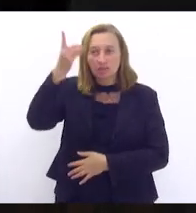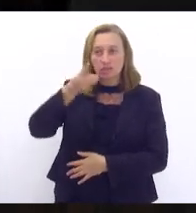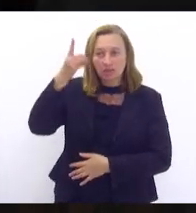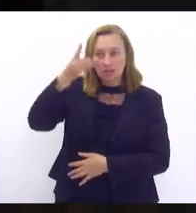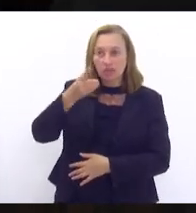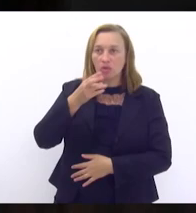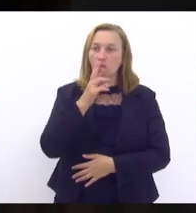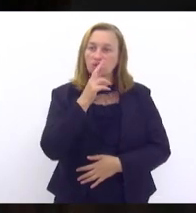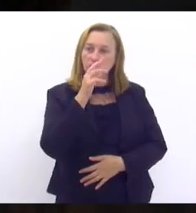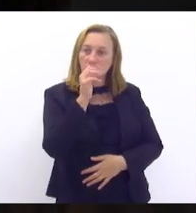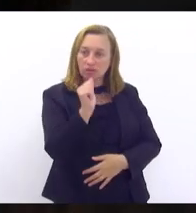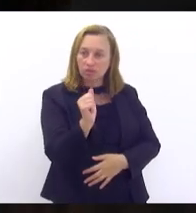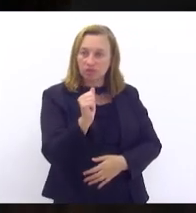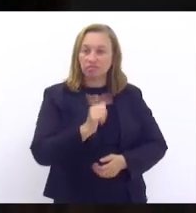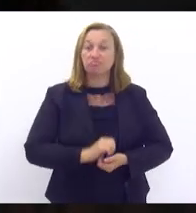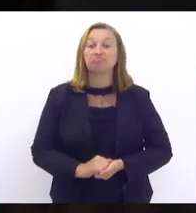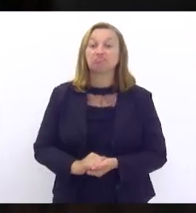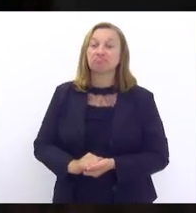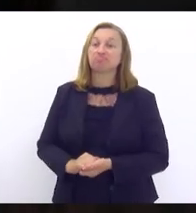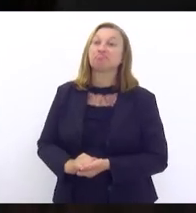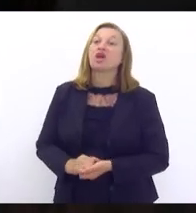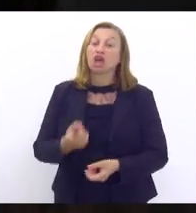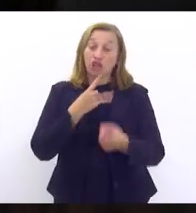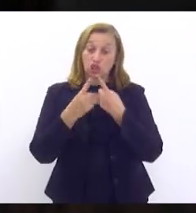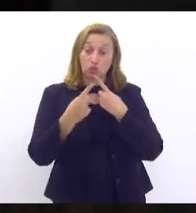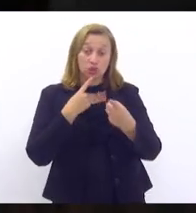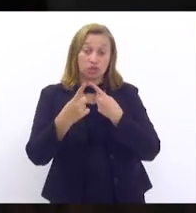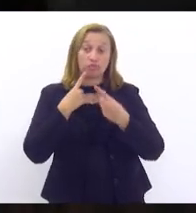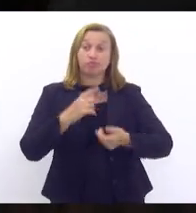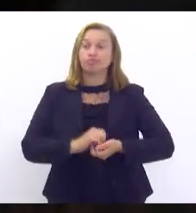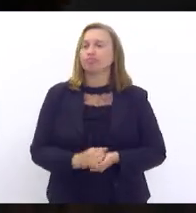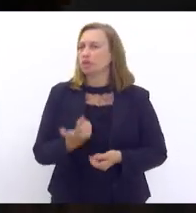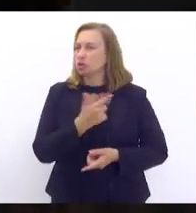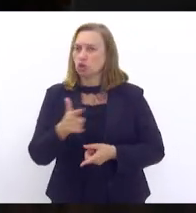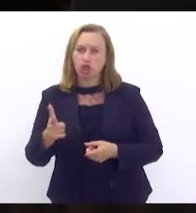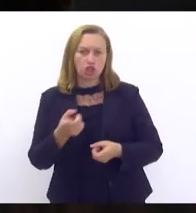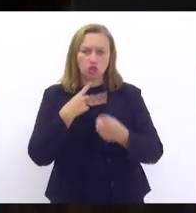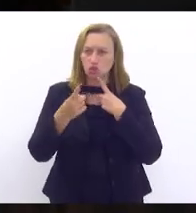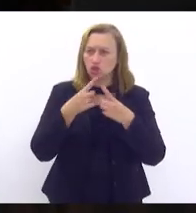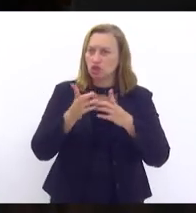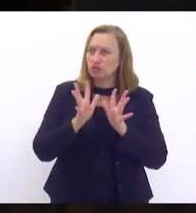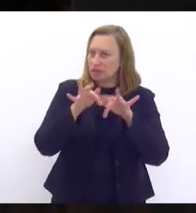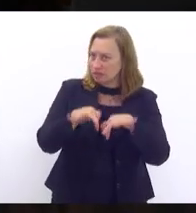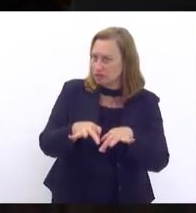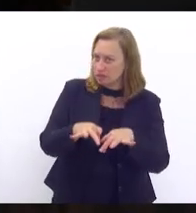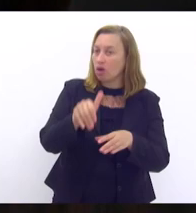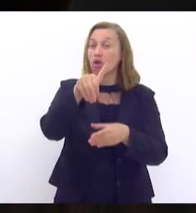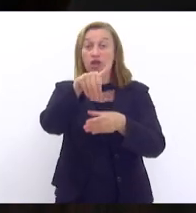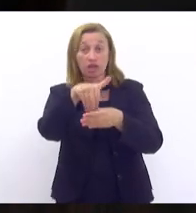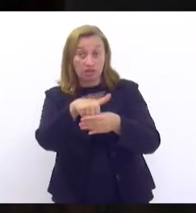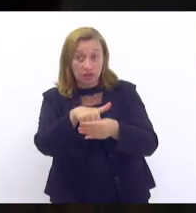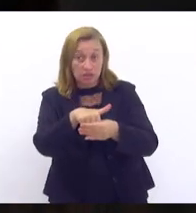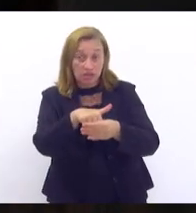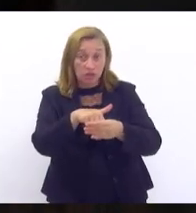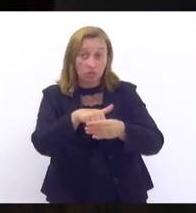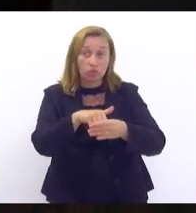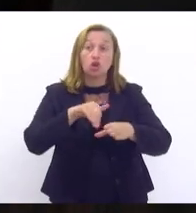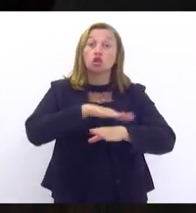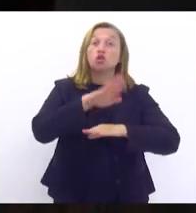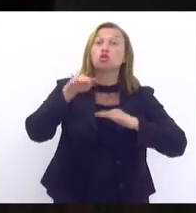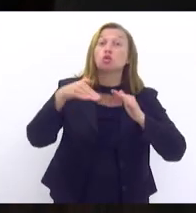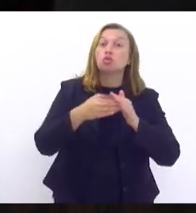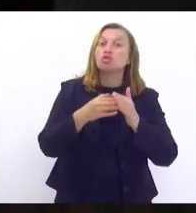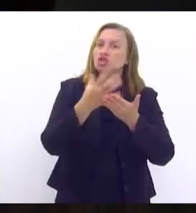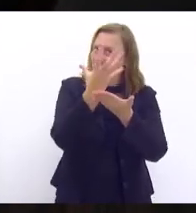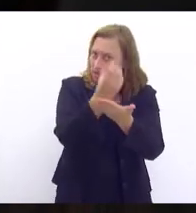deputado Rodrigo Amorim. Em discussão, não havendo quem queira discutir, encerrada a discussão, em votação, senhores